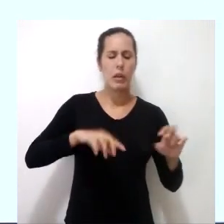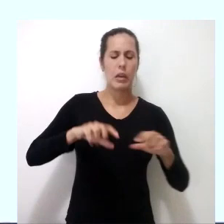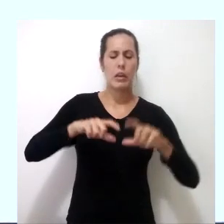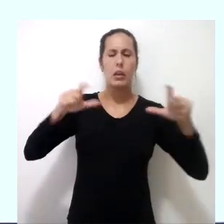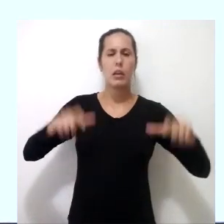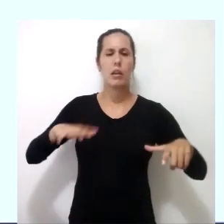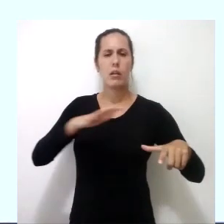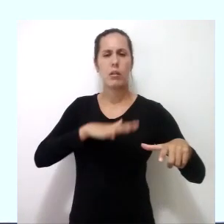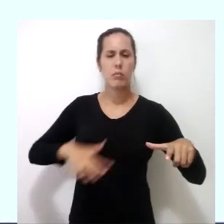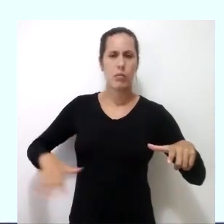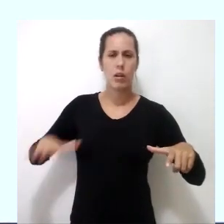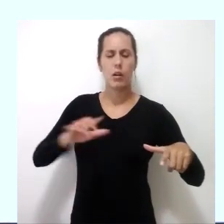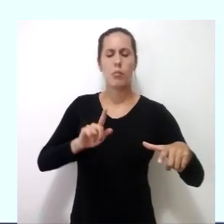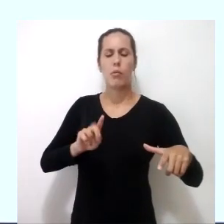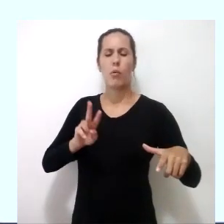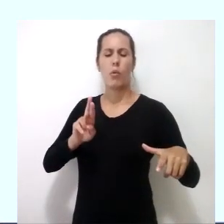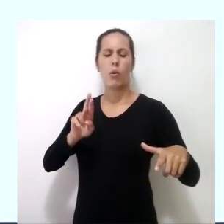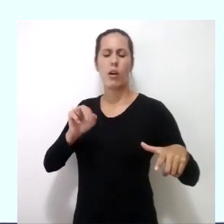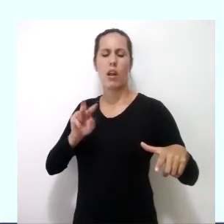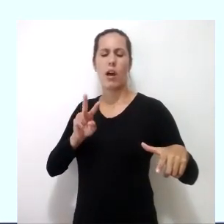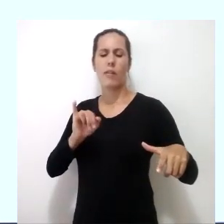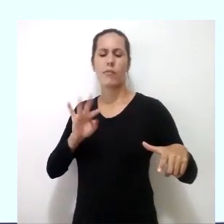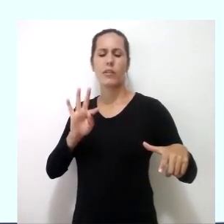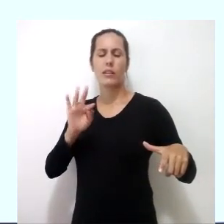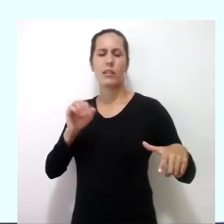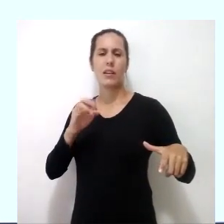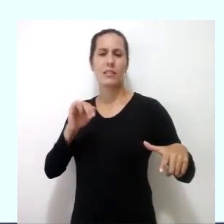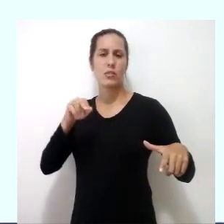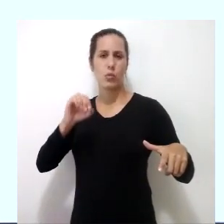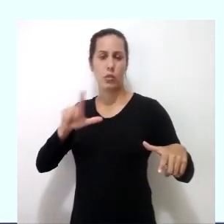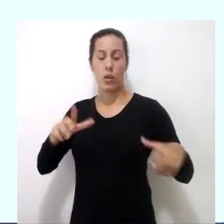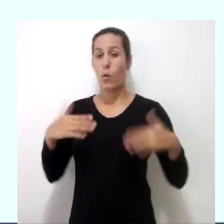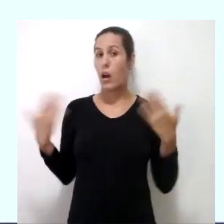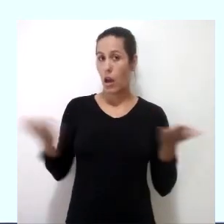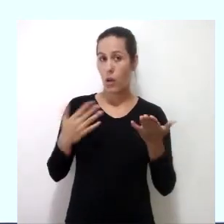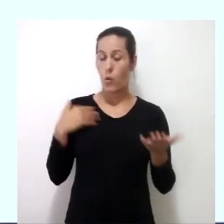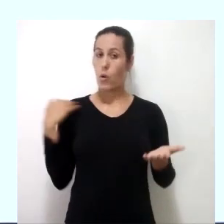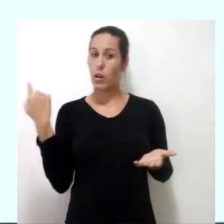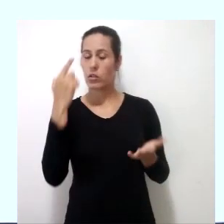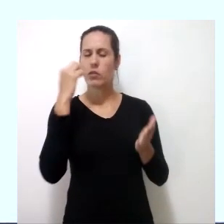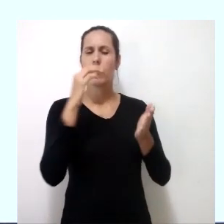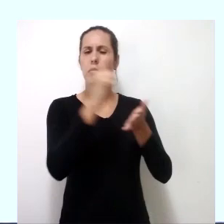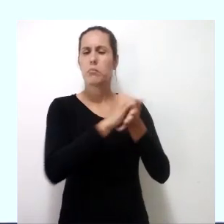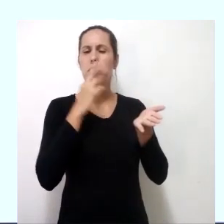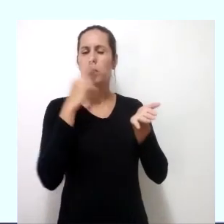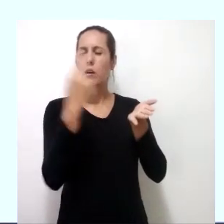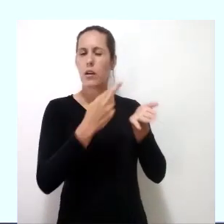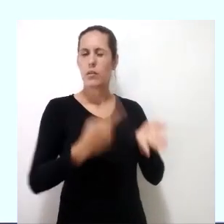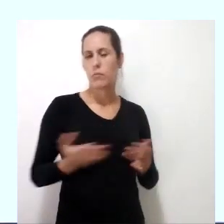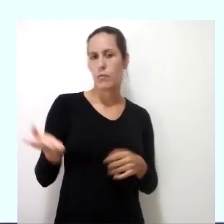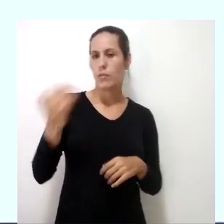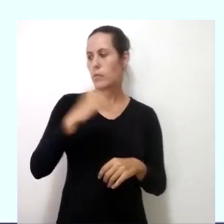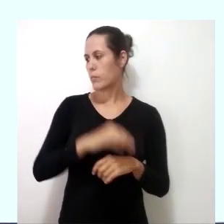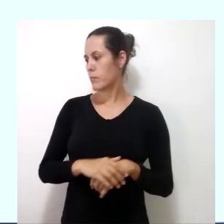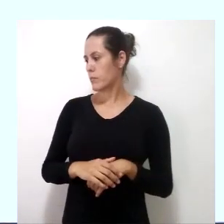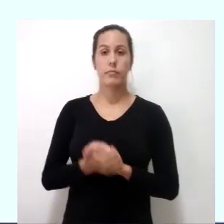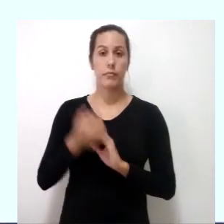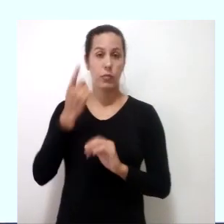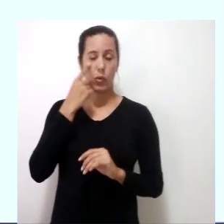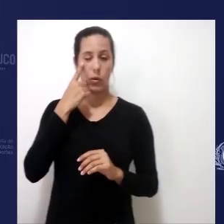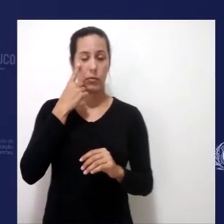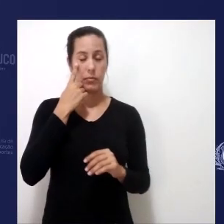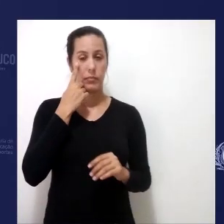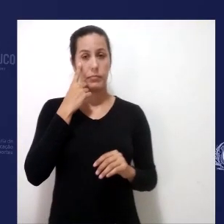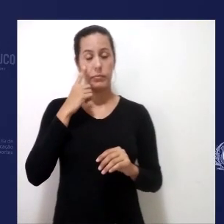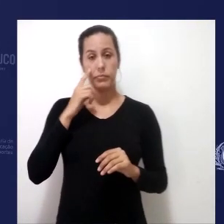essa questão de campo gravitacional. Agora a gente vai responder algumas questões. Bora lá para a primeira